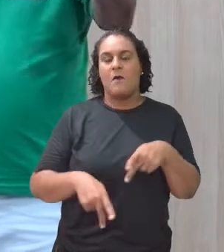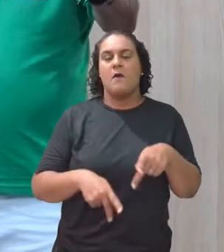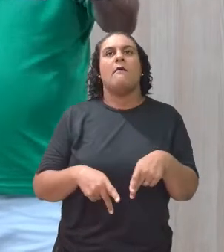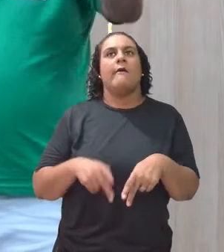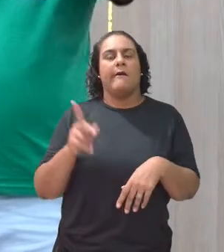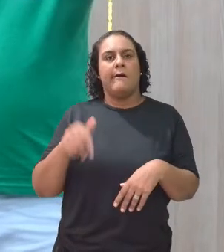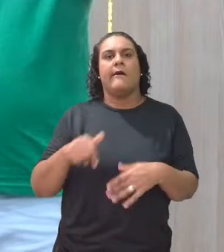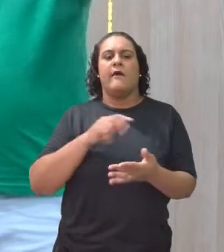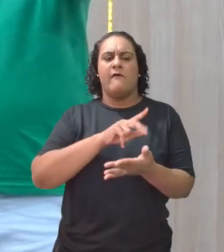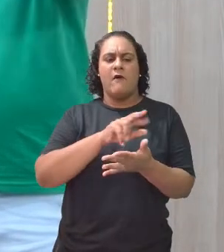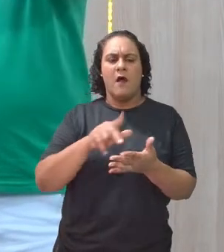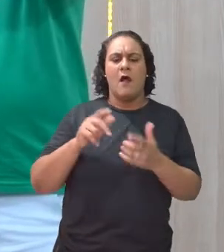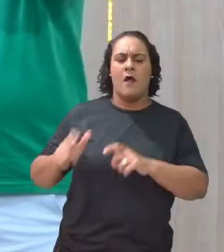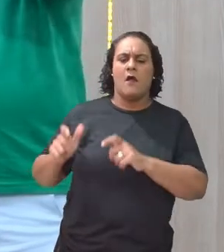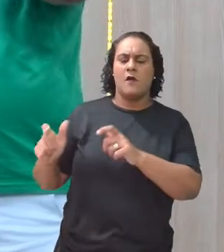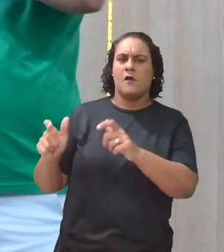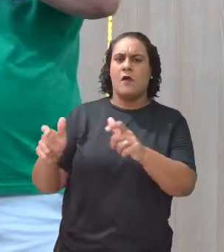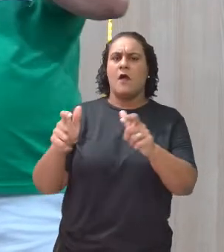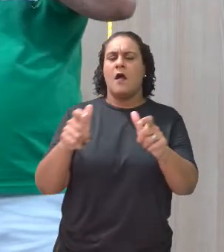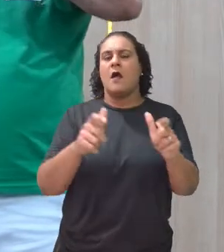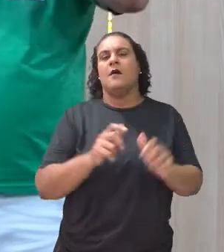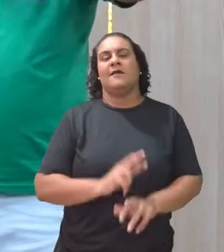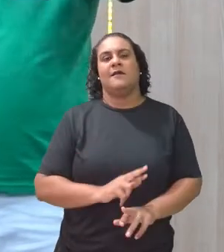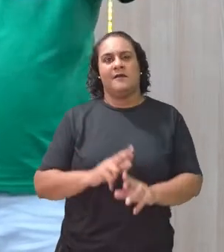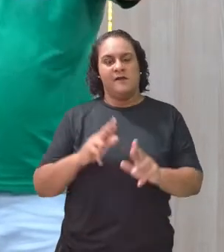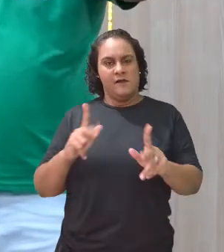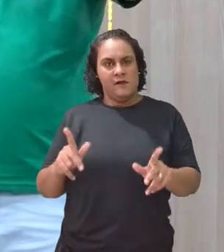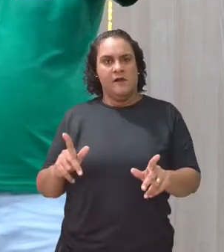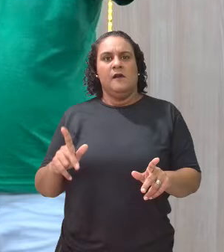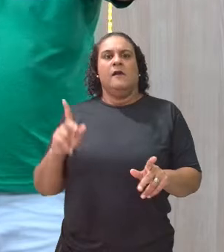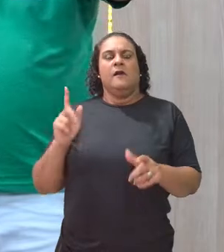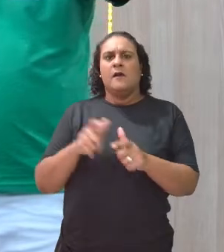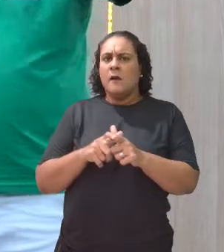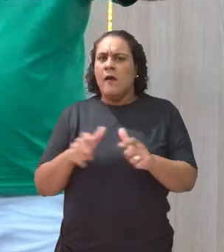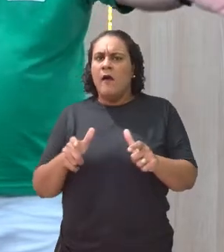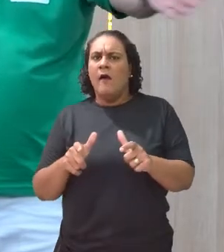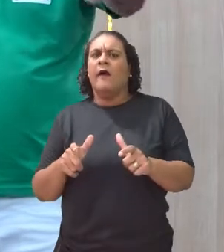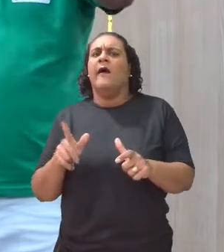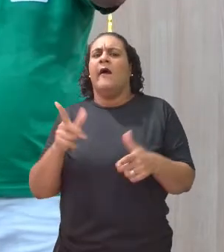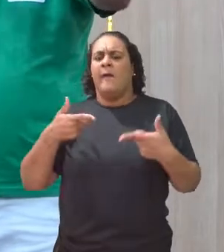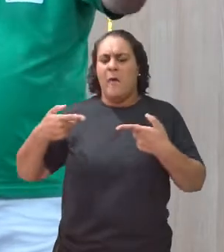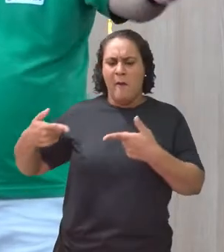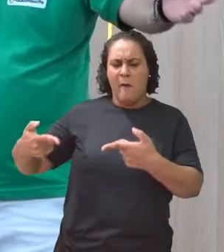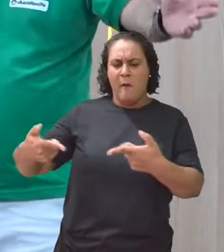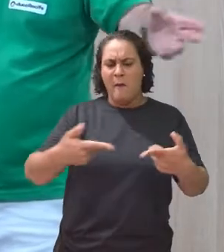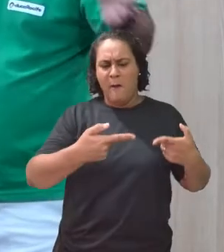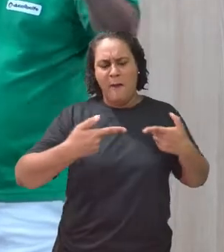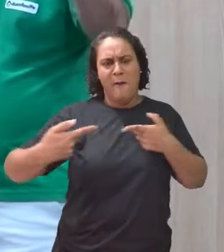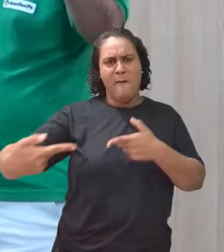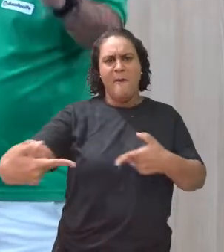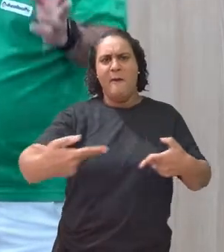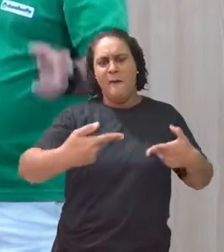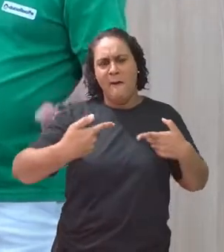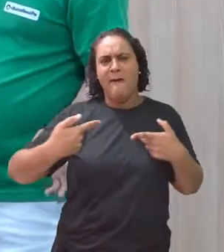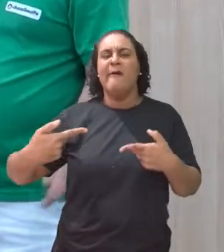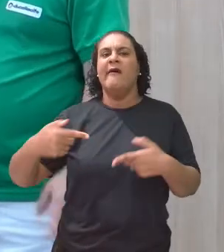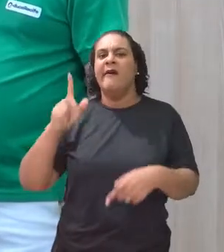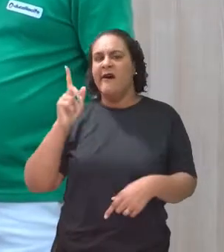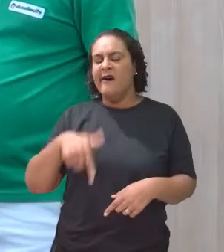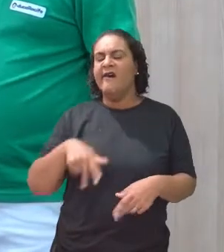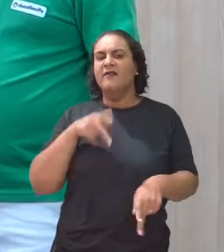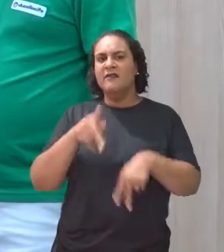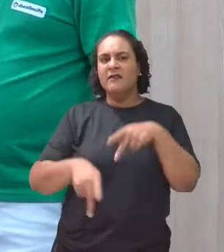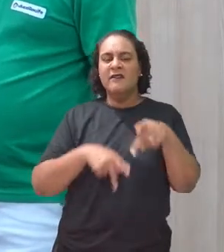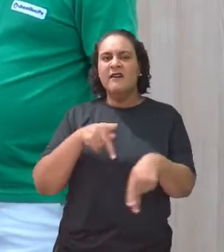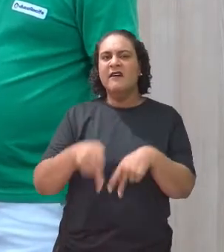várias localidades distintas ali, eles eram, na maioria das vezes, guerreavam ali entre si. Então, eram povos, né,